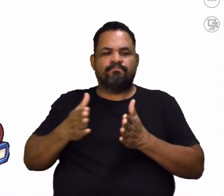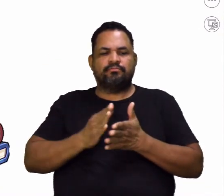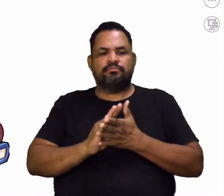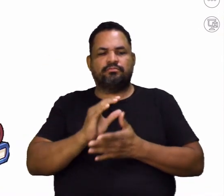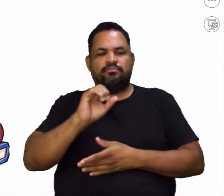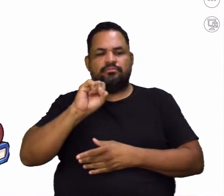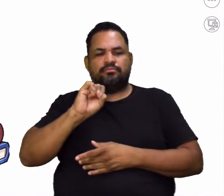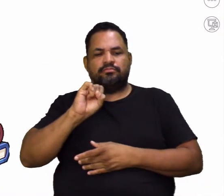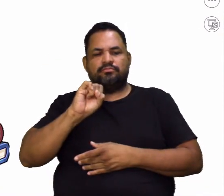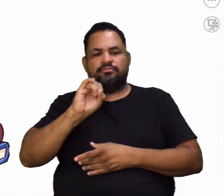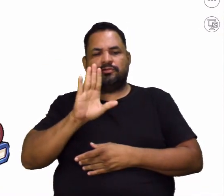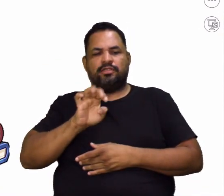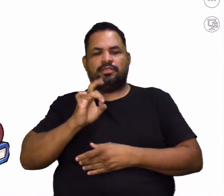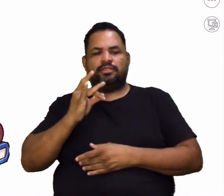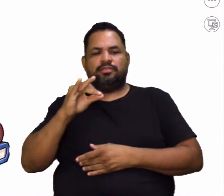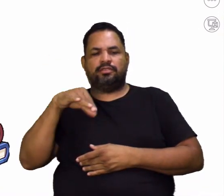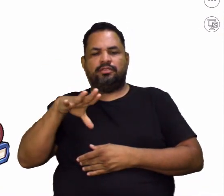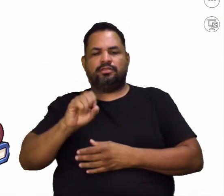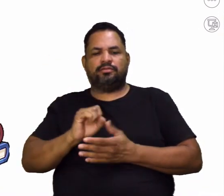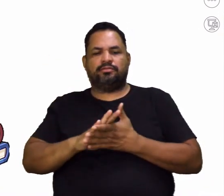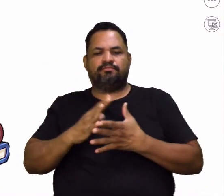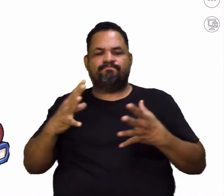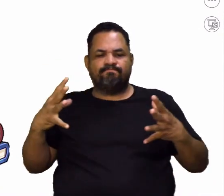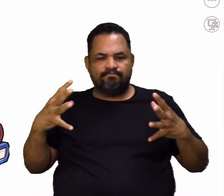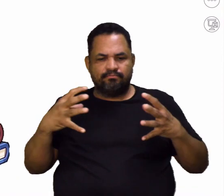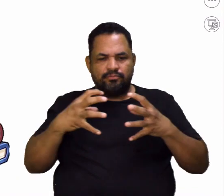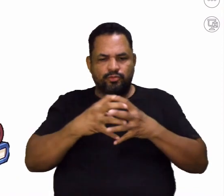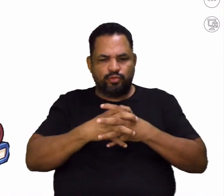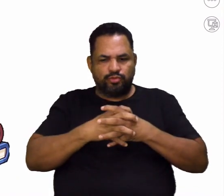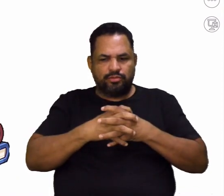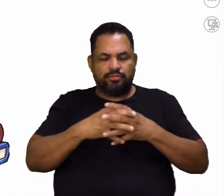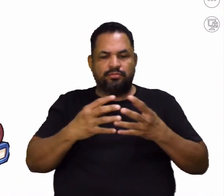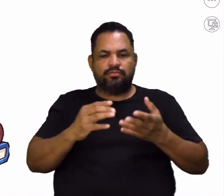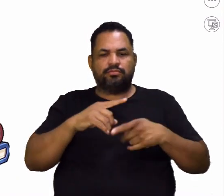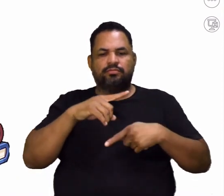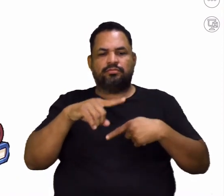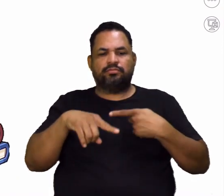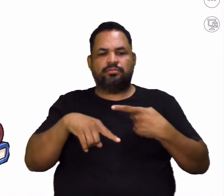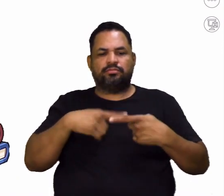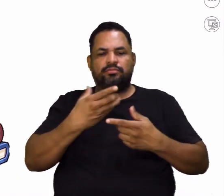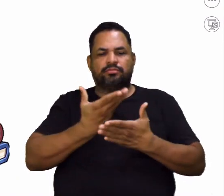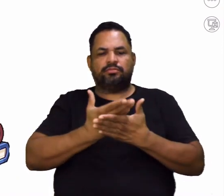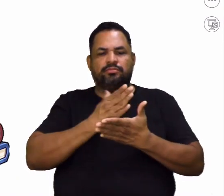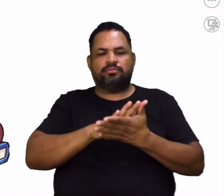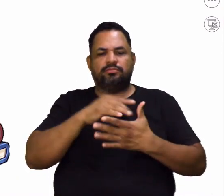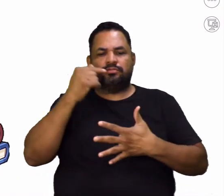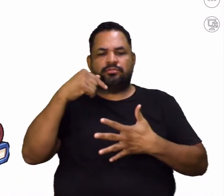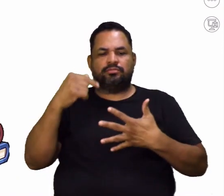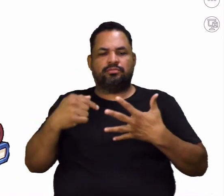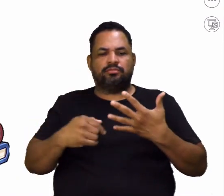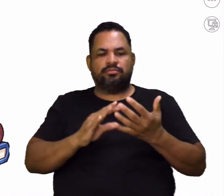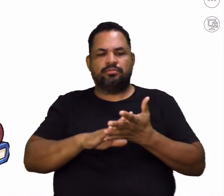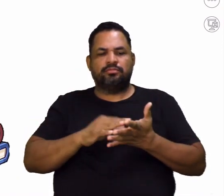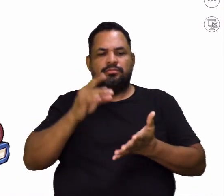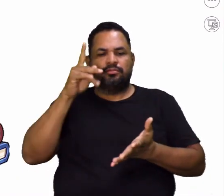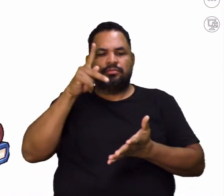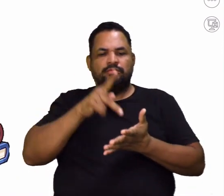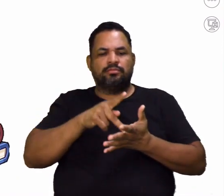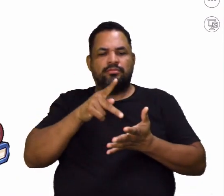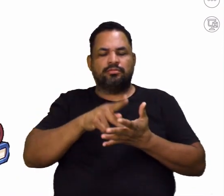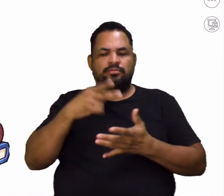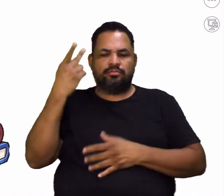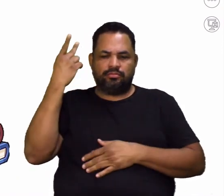de sincretismo que é a fusão decorrente da interpretação de elementos realistas